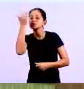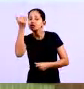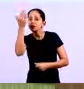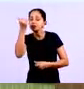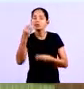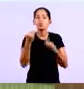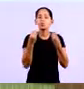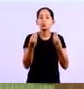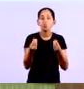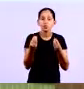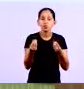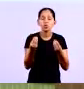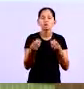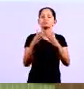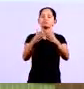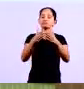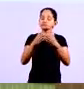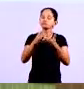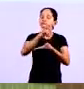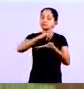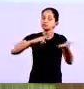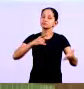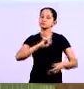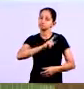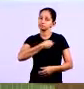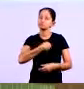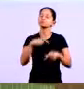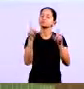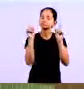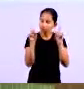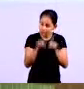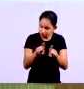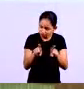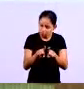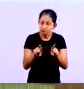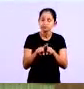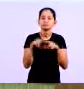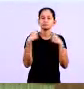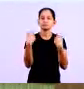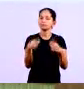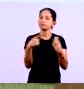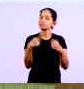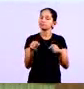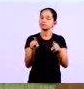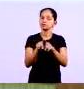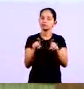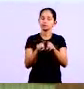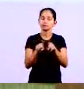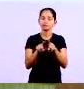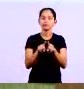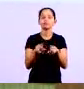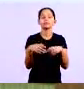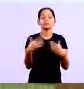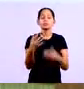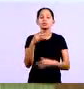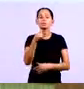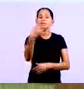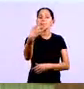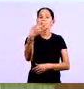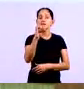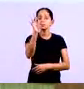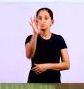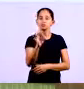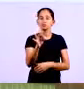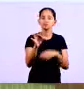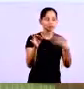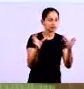paga, inclui pedir nota fiscal? Inclui pedir nota fiscal. O cara não está te dando. Se 40% do produto é imposto